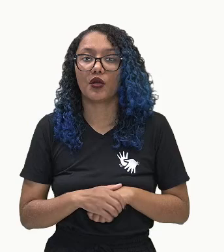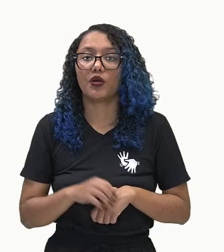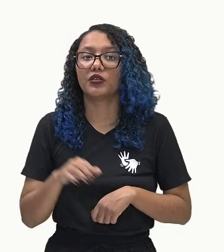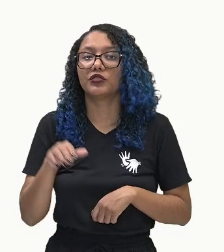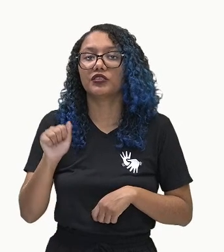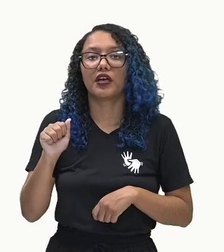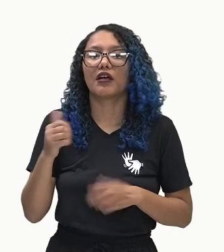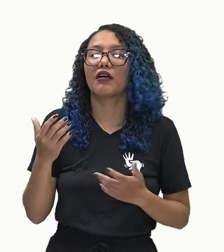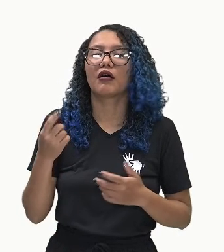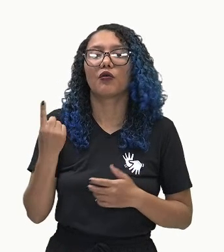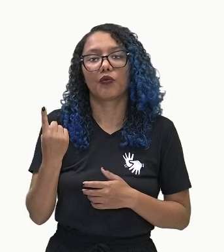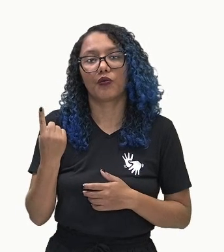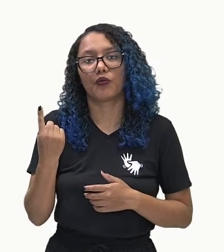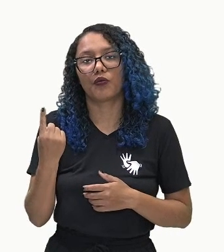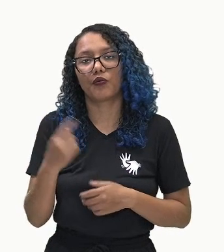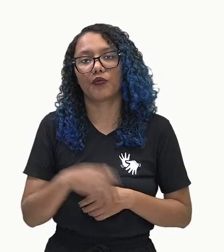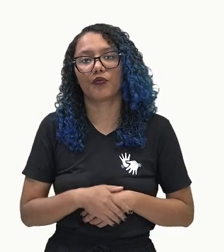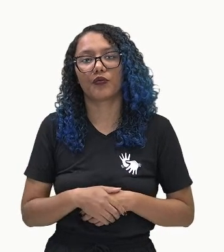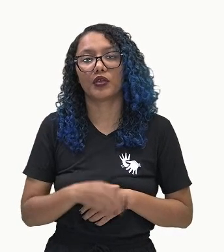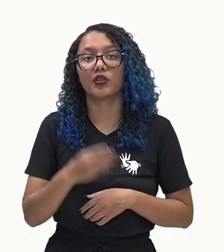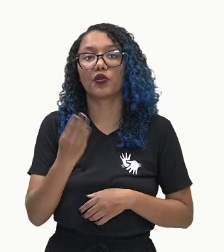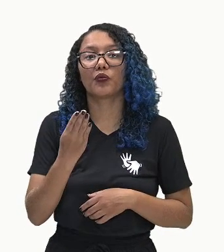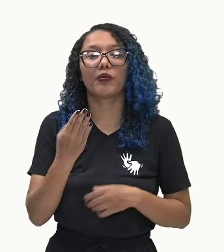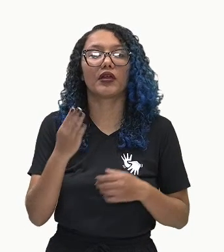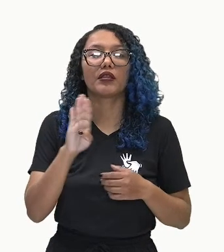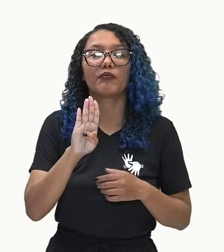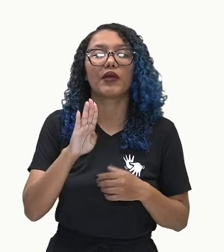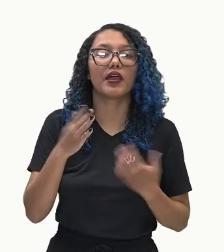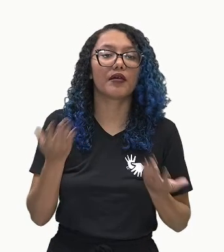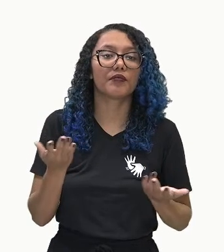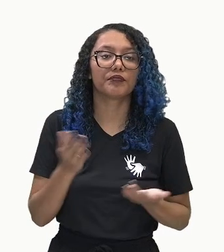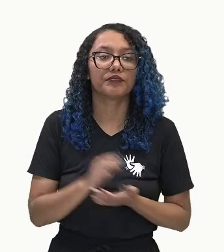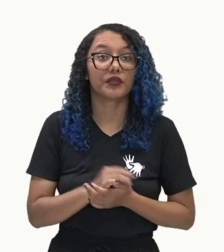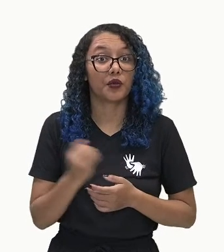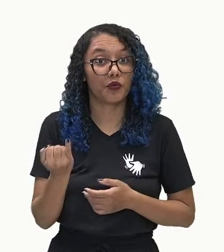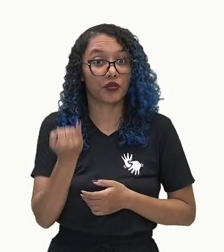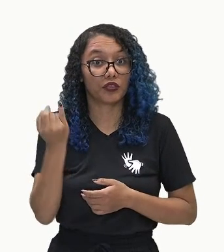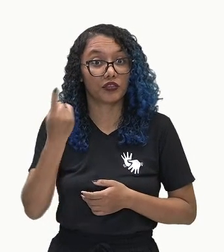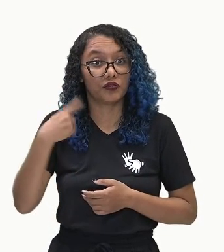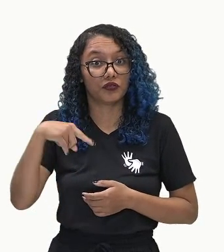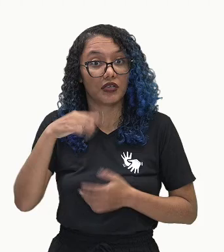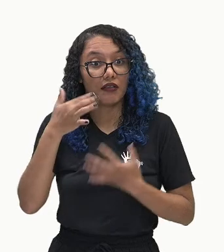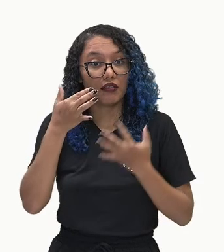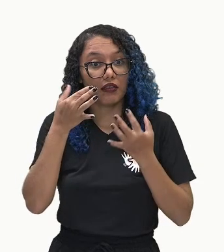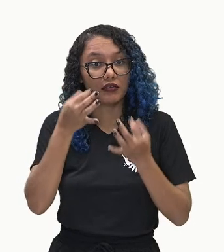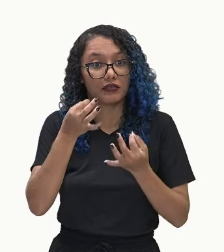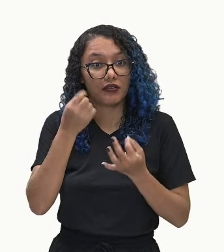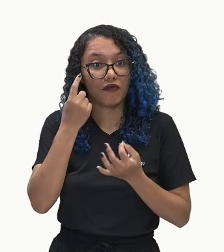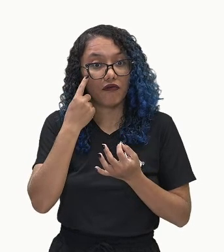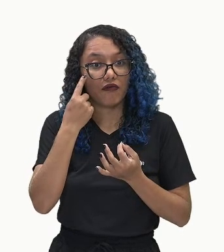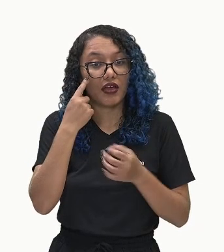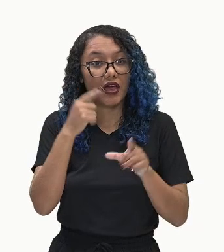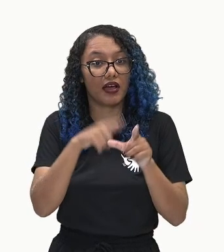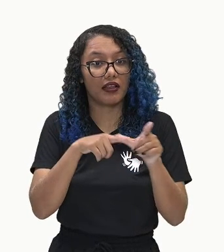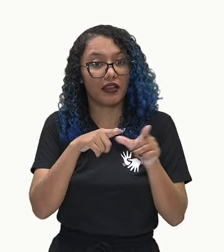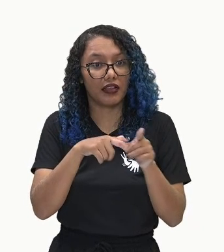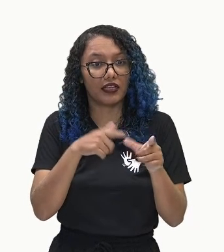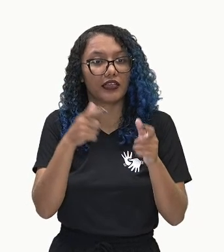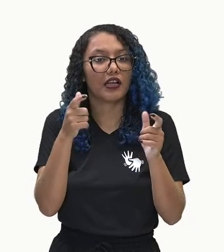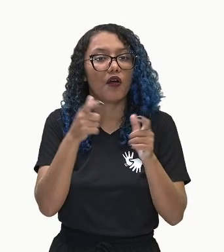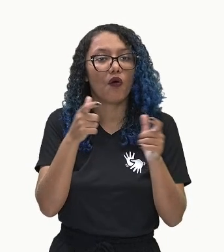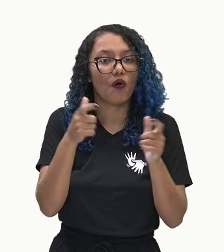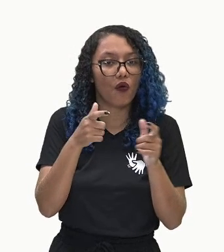y do ponto B, que está aqui em cima, é importante você sempre reparar a letra dos pontos e onde eles estão,